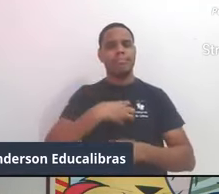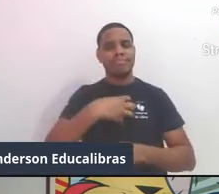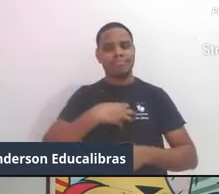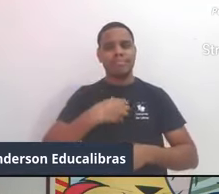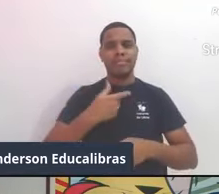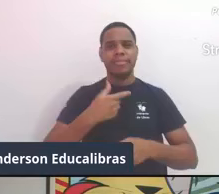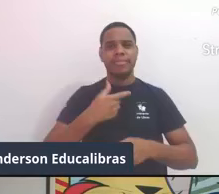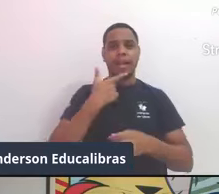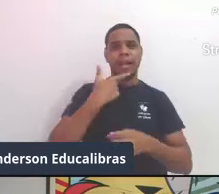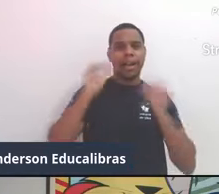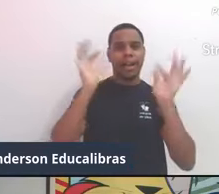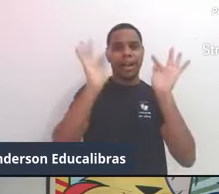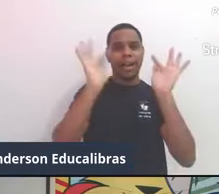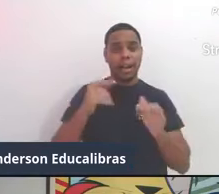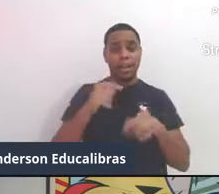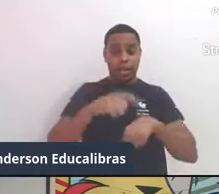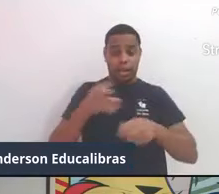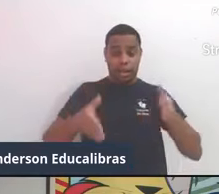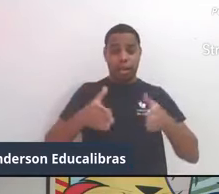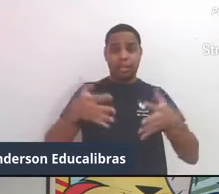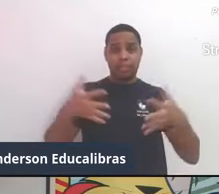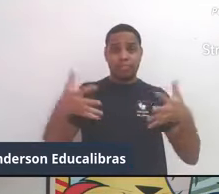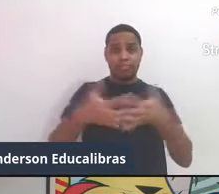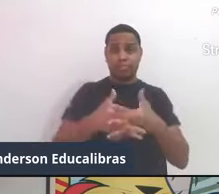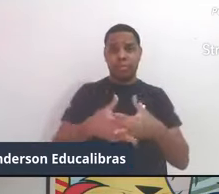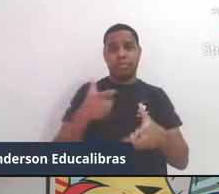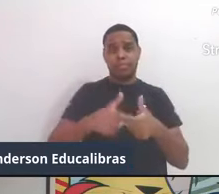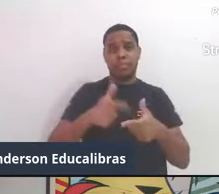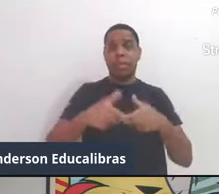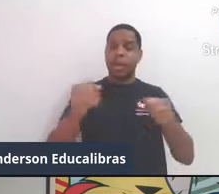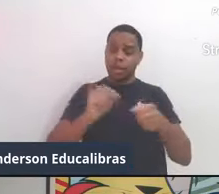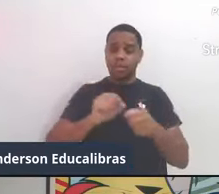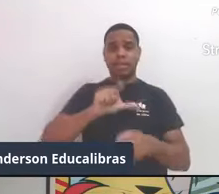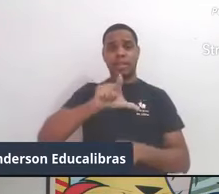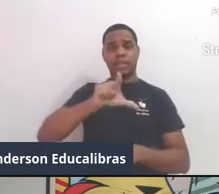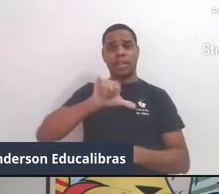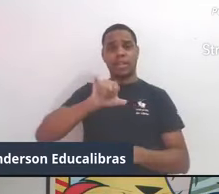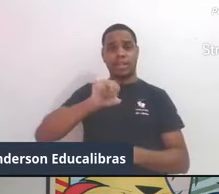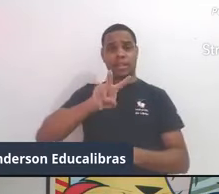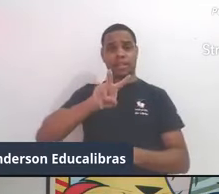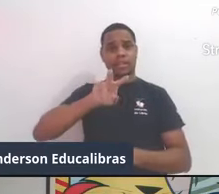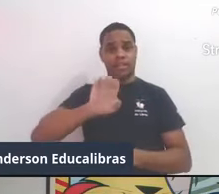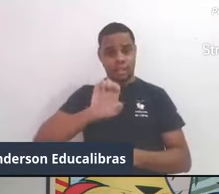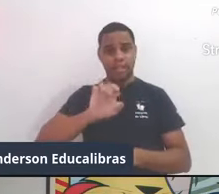momento de crise, com essas lives, que são, na verdade,